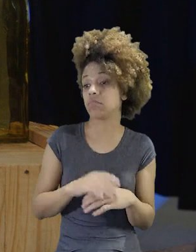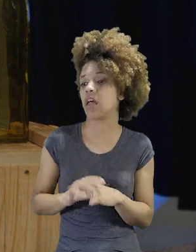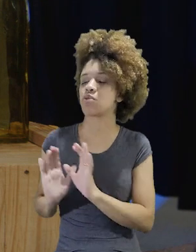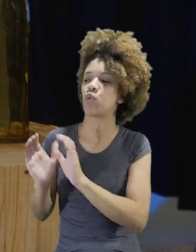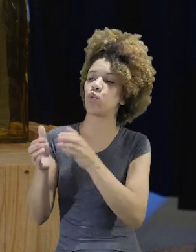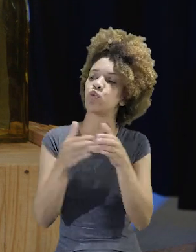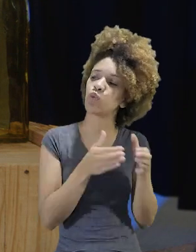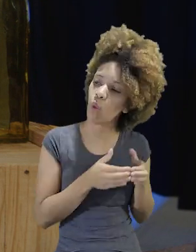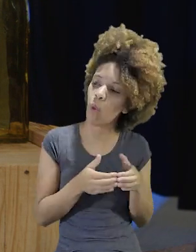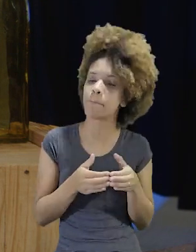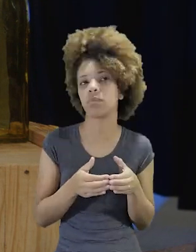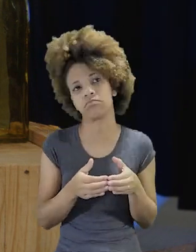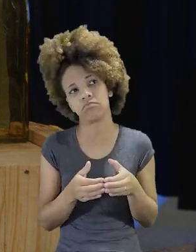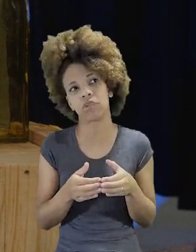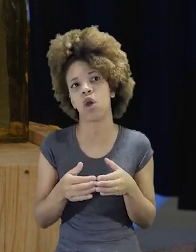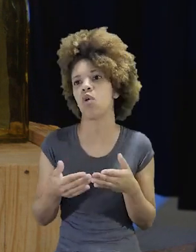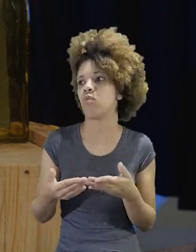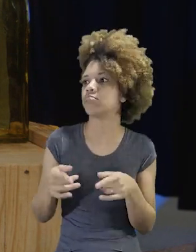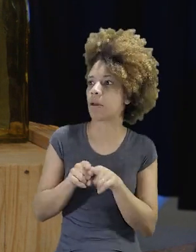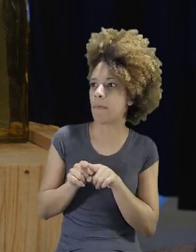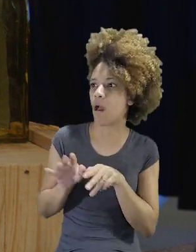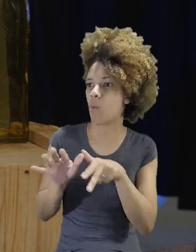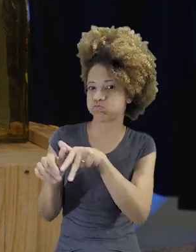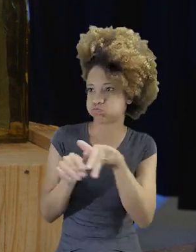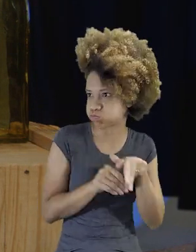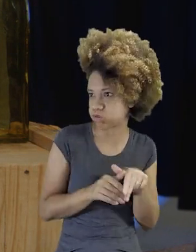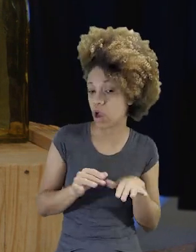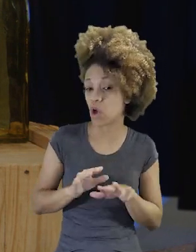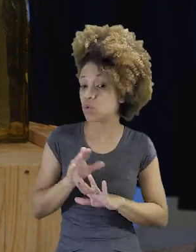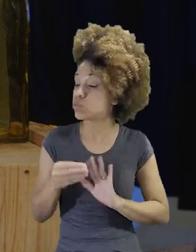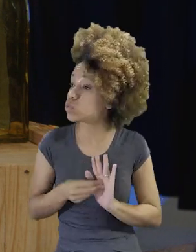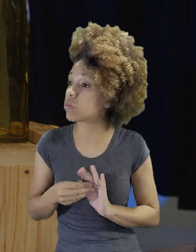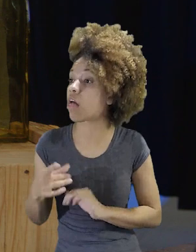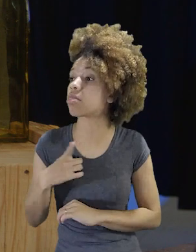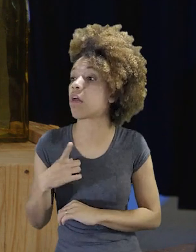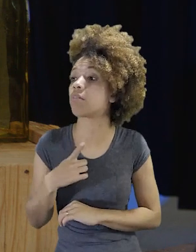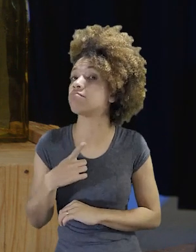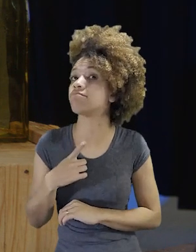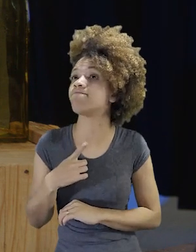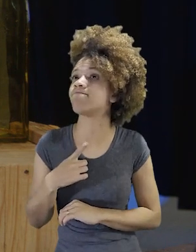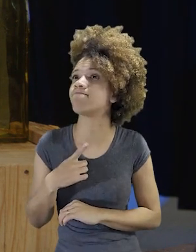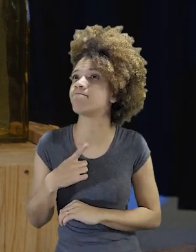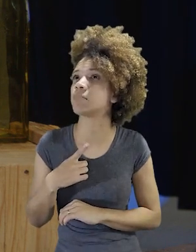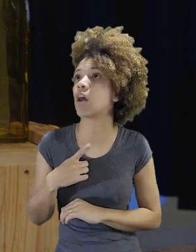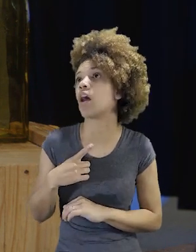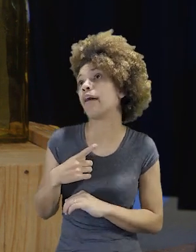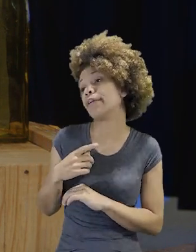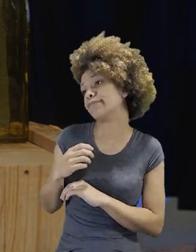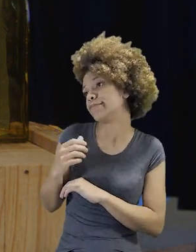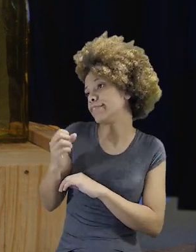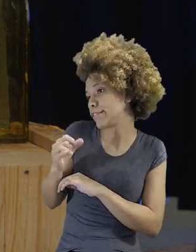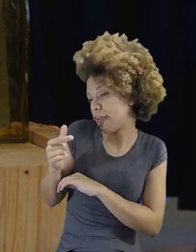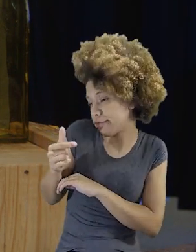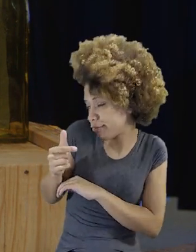violência as gangues né o tráfico tudo isso existe tudo isso